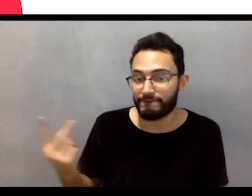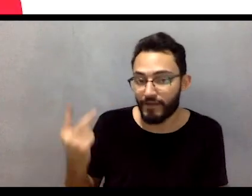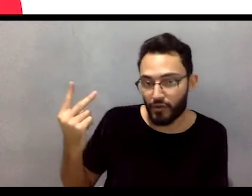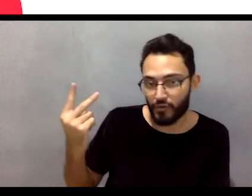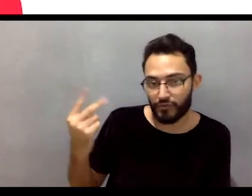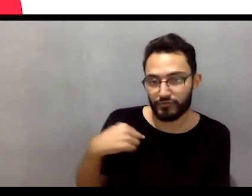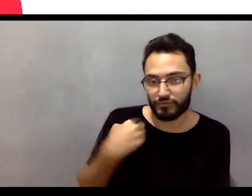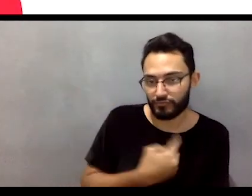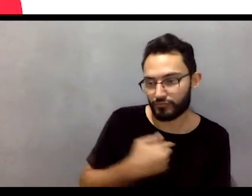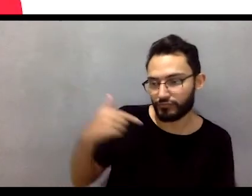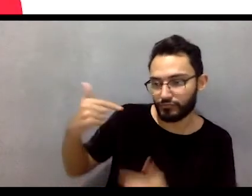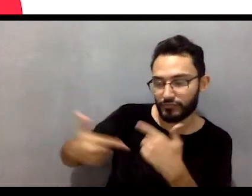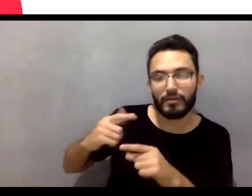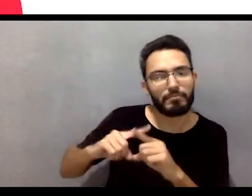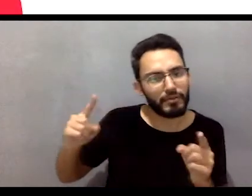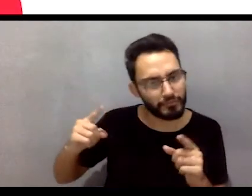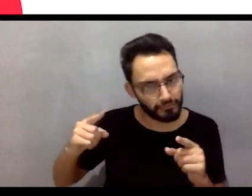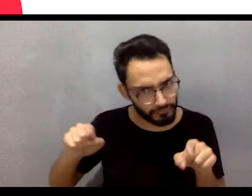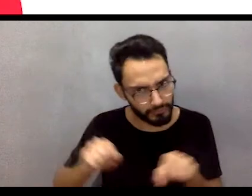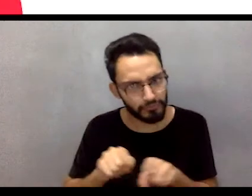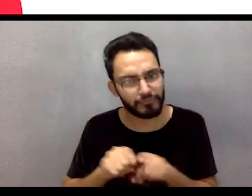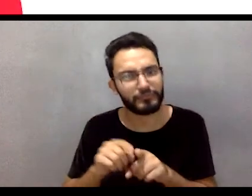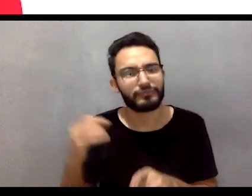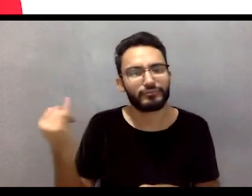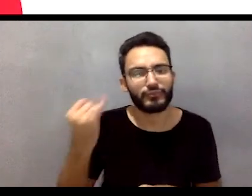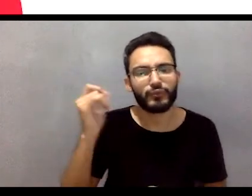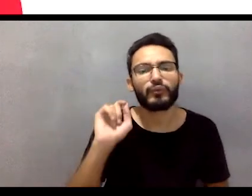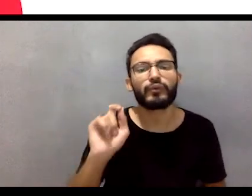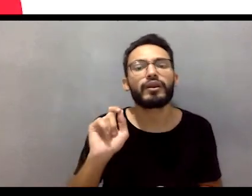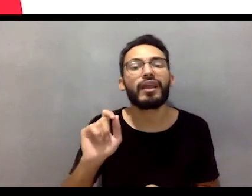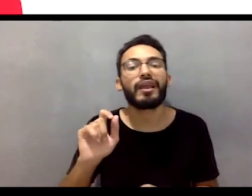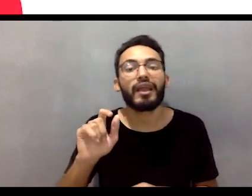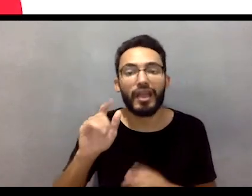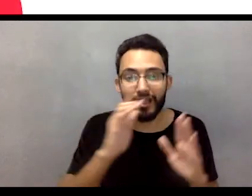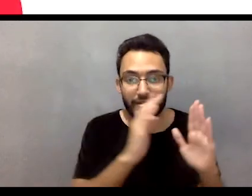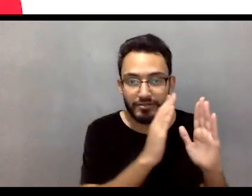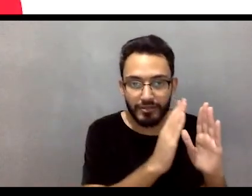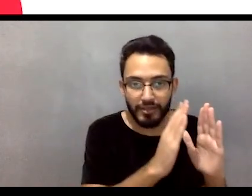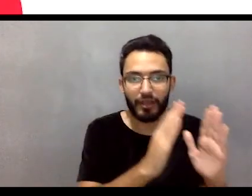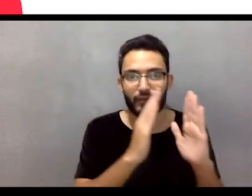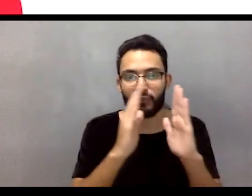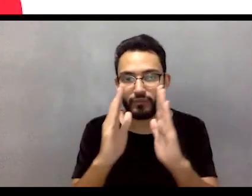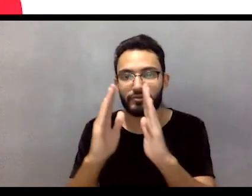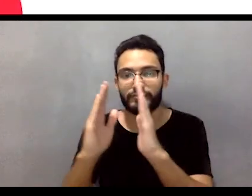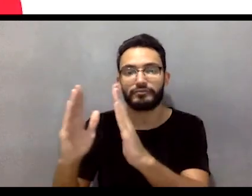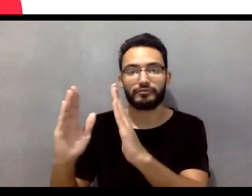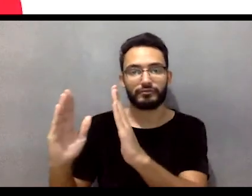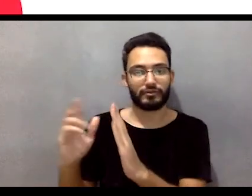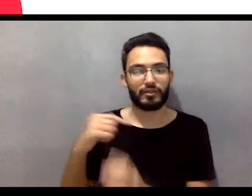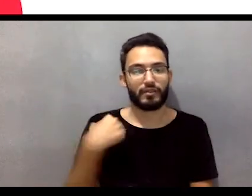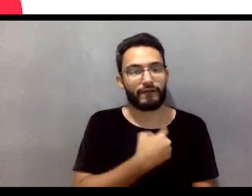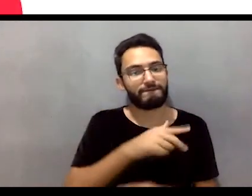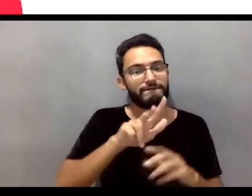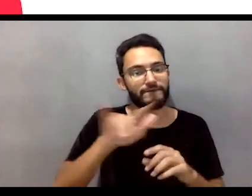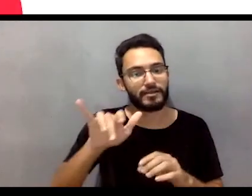nós vamos fazer, mas também em relação a esta sequência lógica que a gente vai